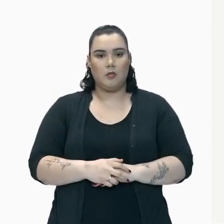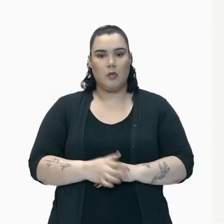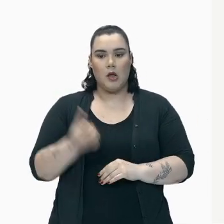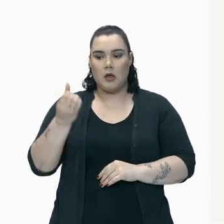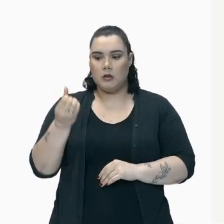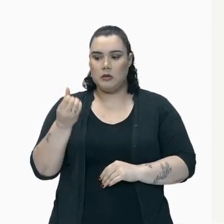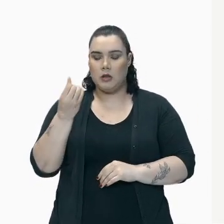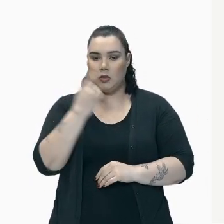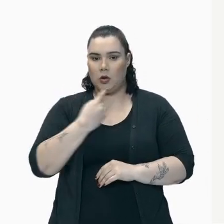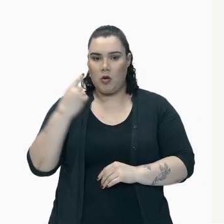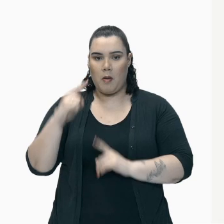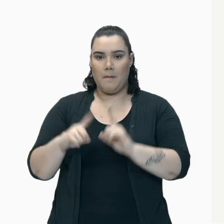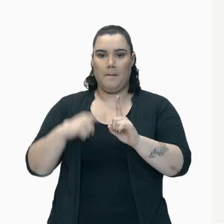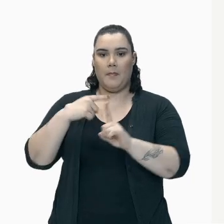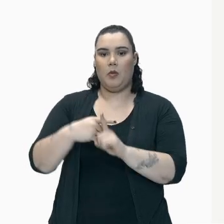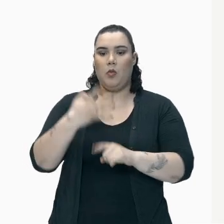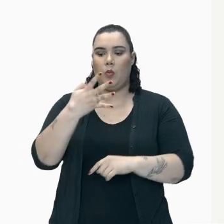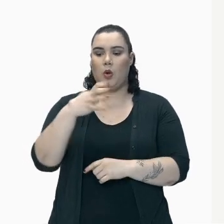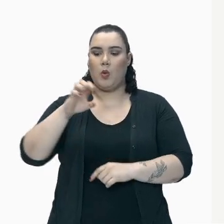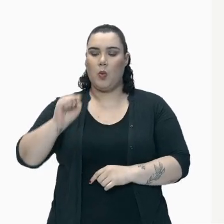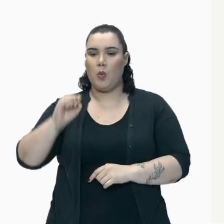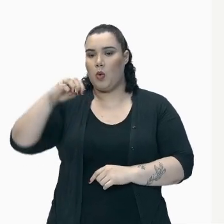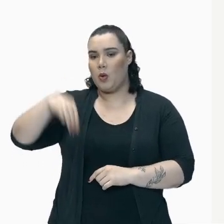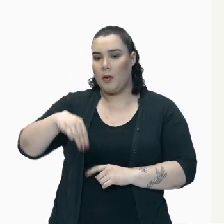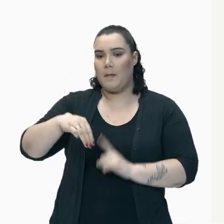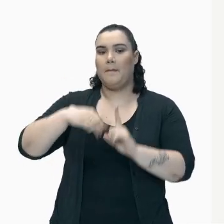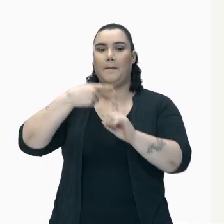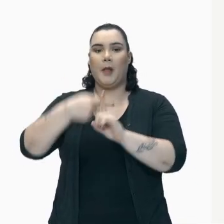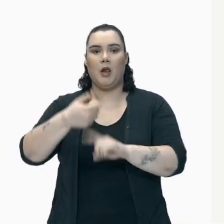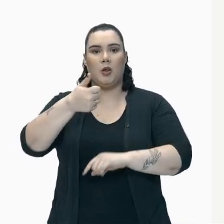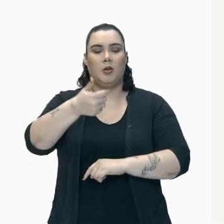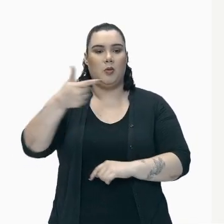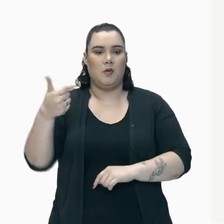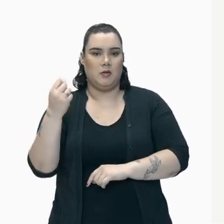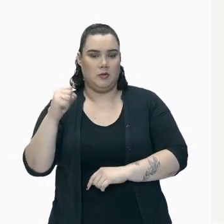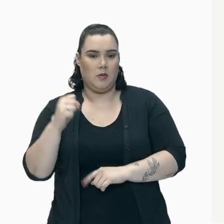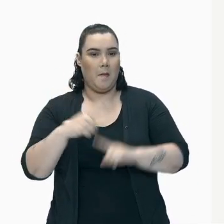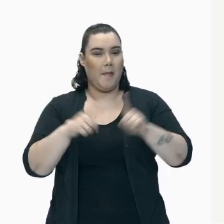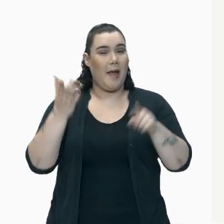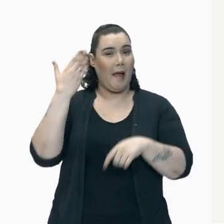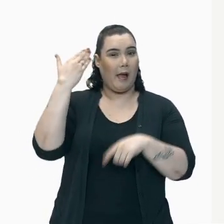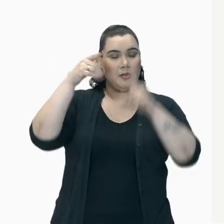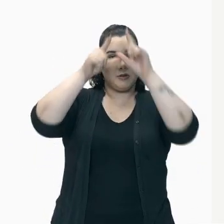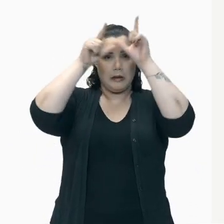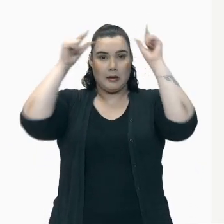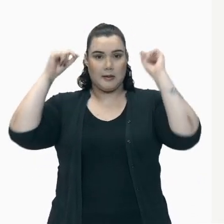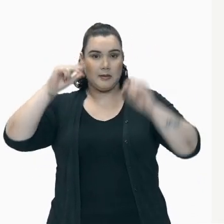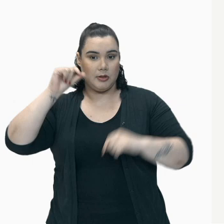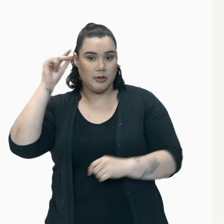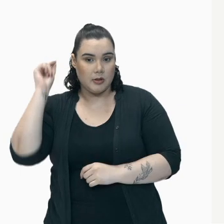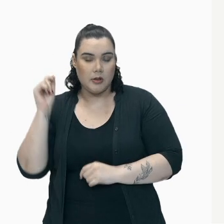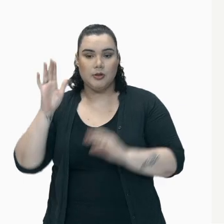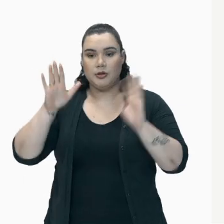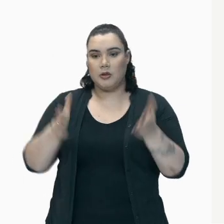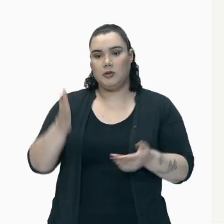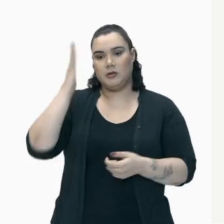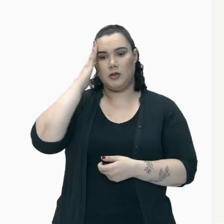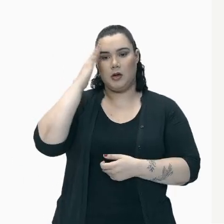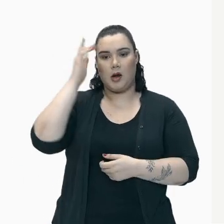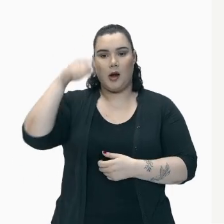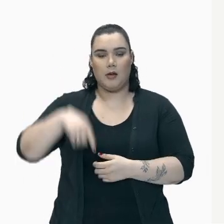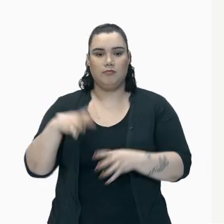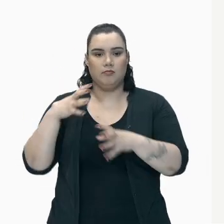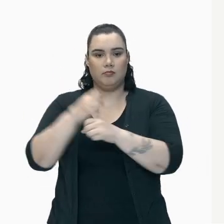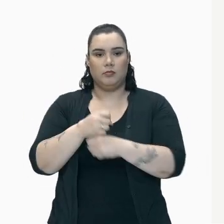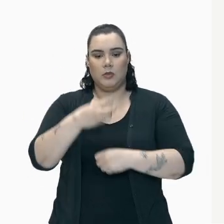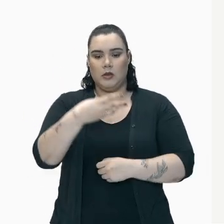mais 48 minutos e 12 segundos aí exatamente hoje. Mas naquela época da Grécia Antiga, já se sabia que eram 36